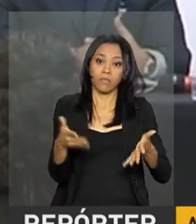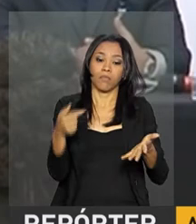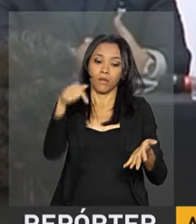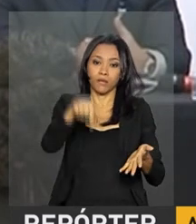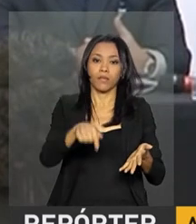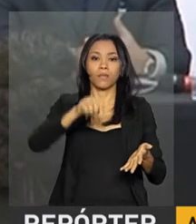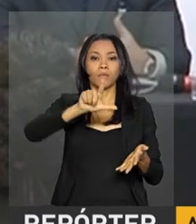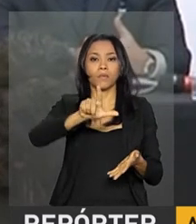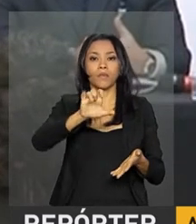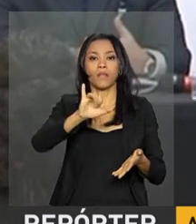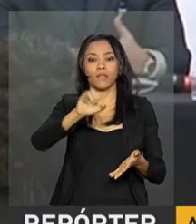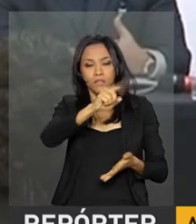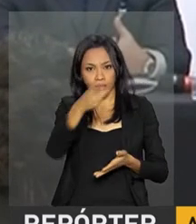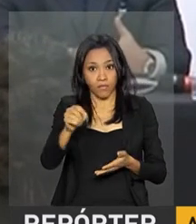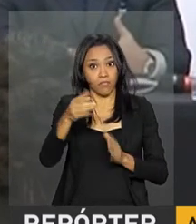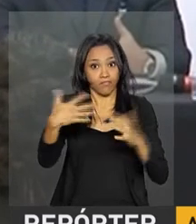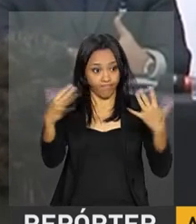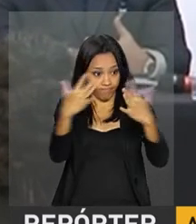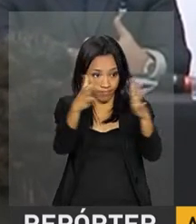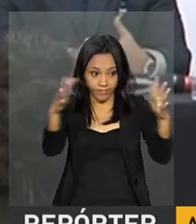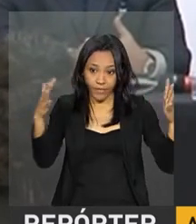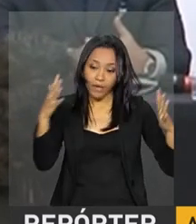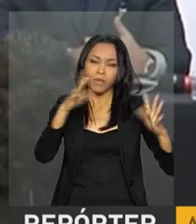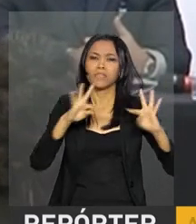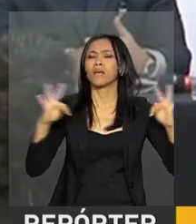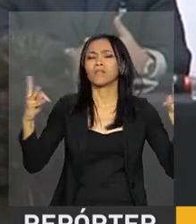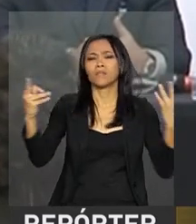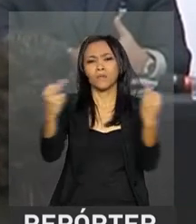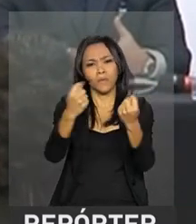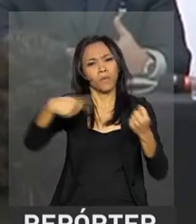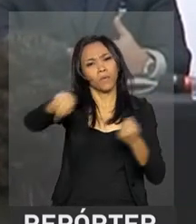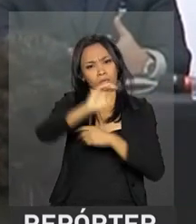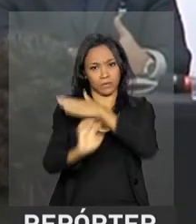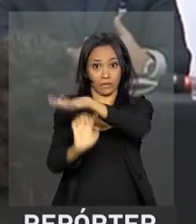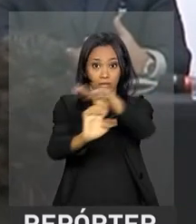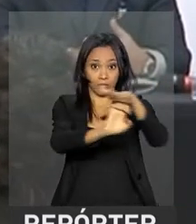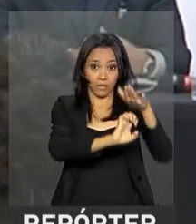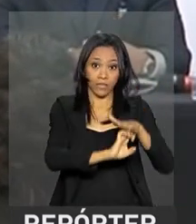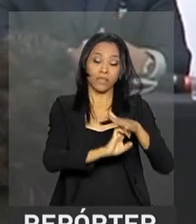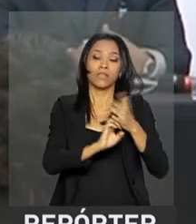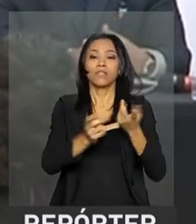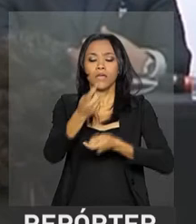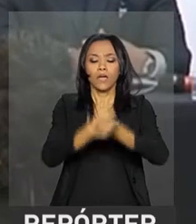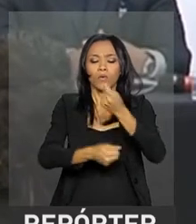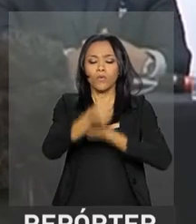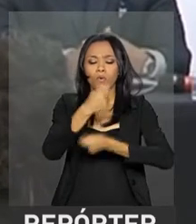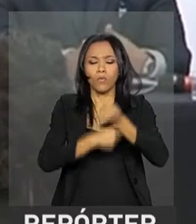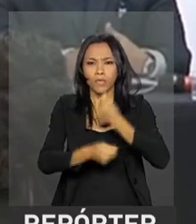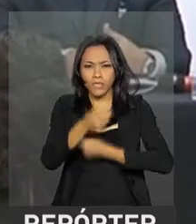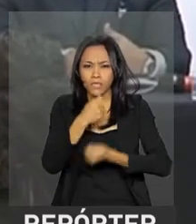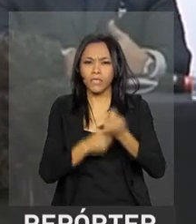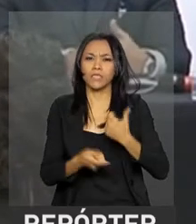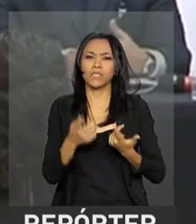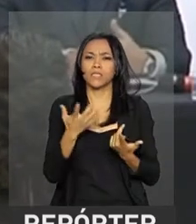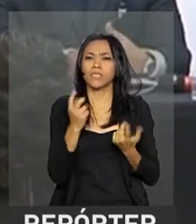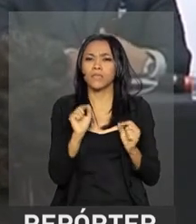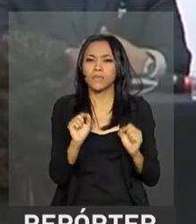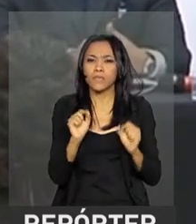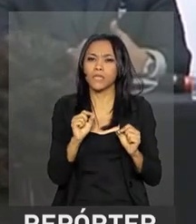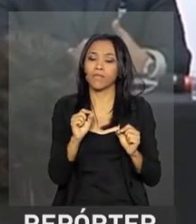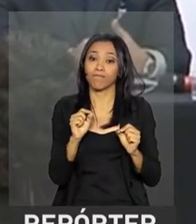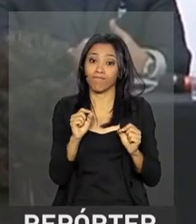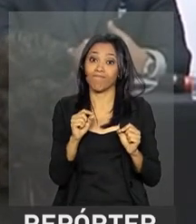parabéns, viu, Romário, e toda a diretoria da ANEEL, porque no momento que a economia vem dando sinais de crescimento, é muito